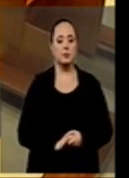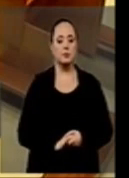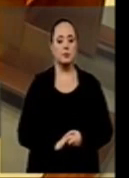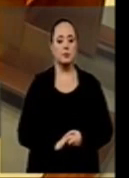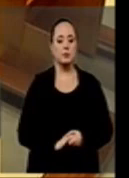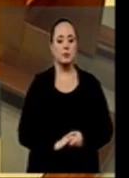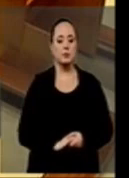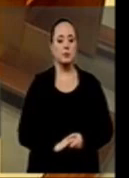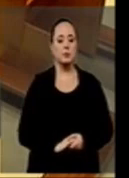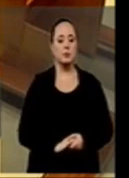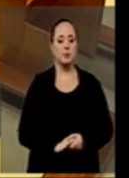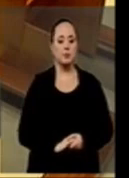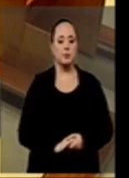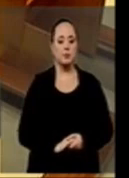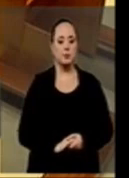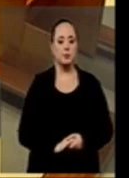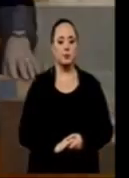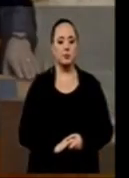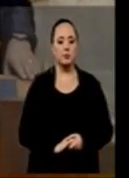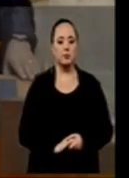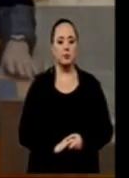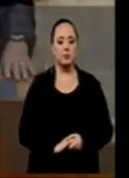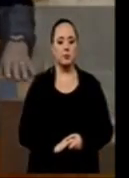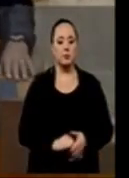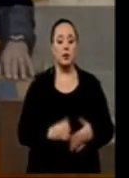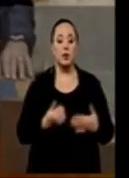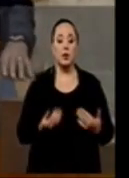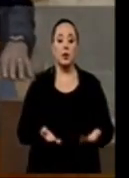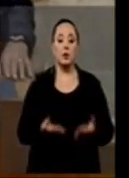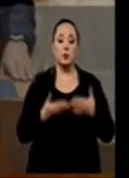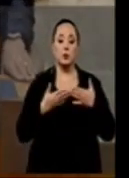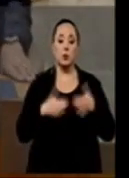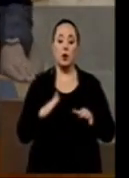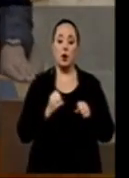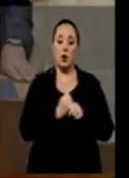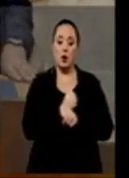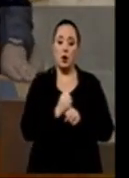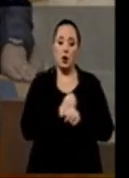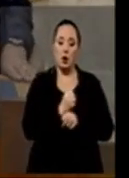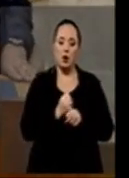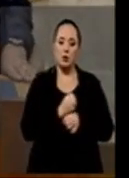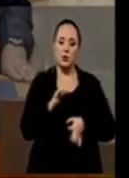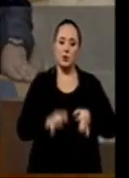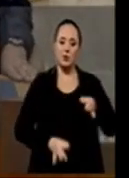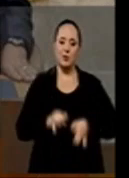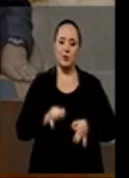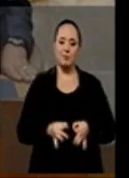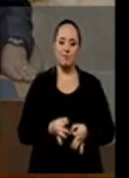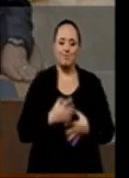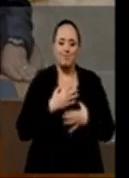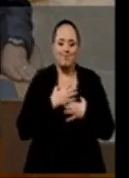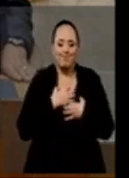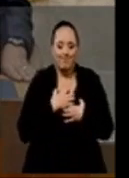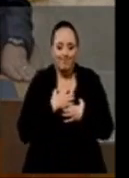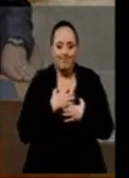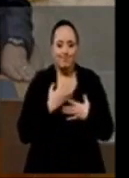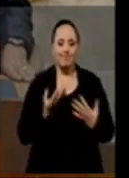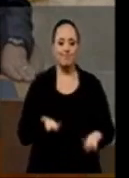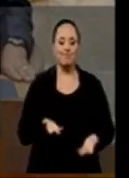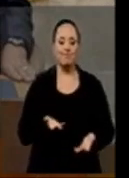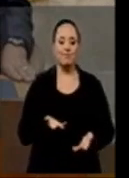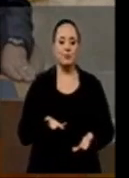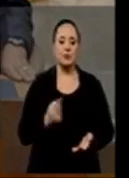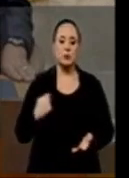com profundo pesar inicia o ano judiciário de 2019 expressando nossos